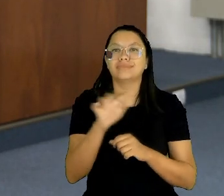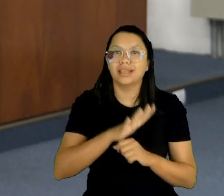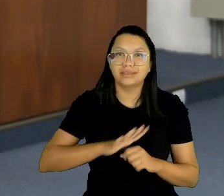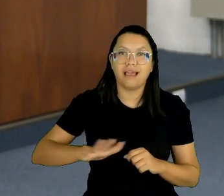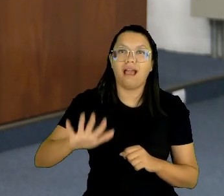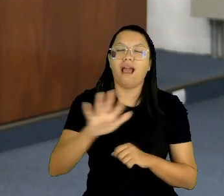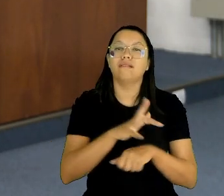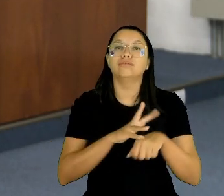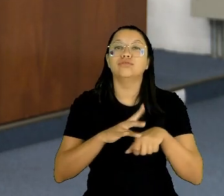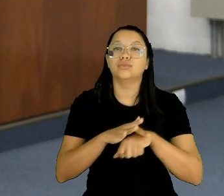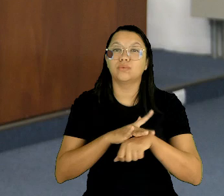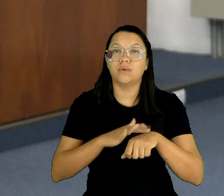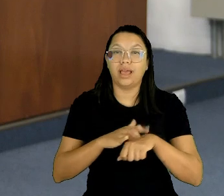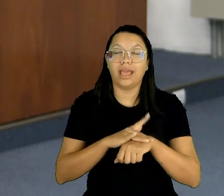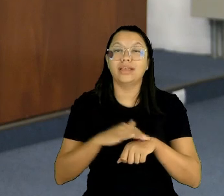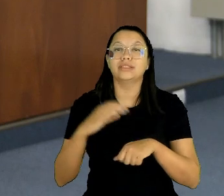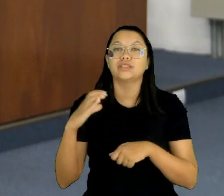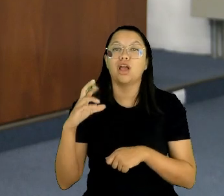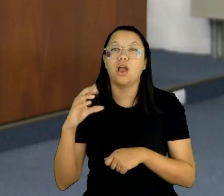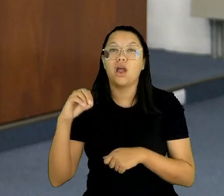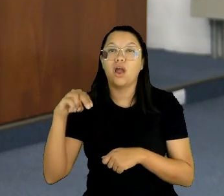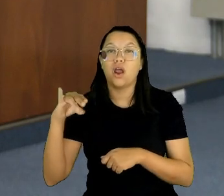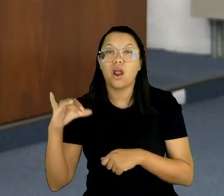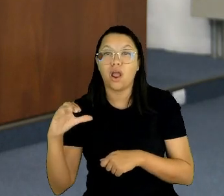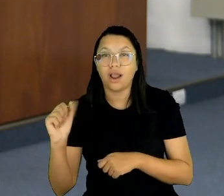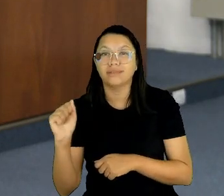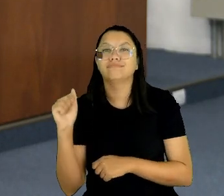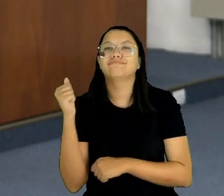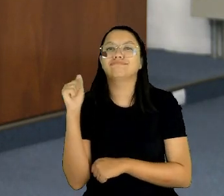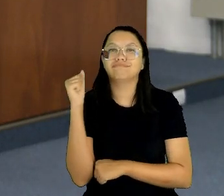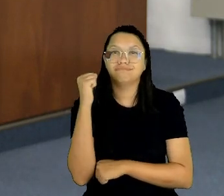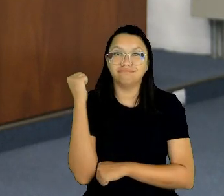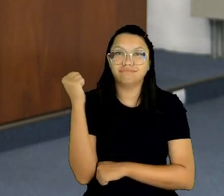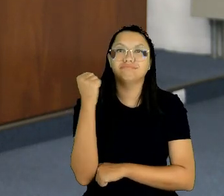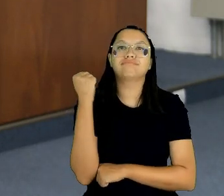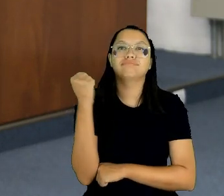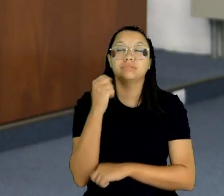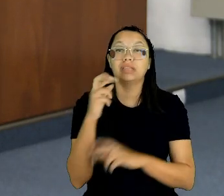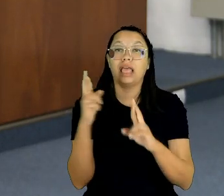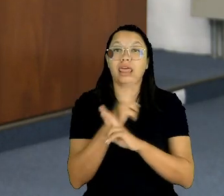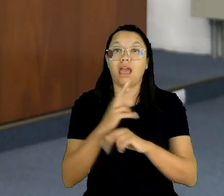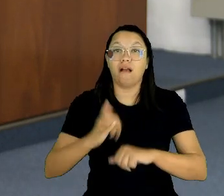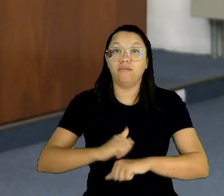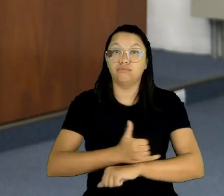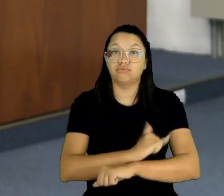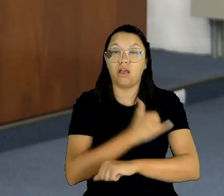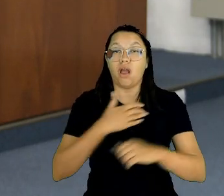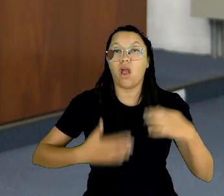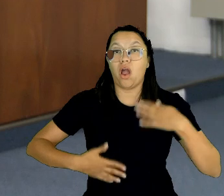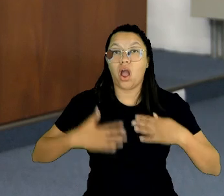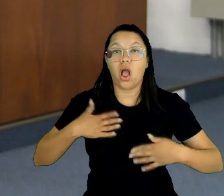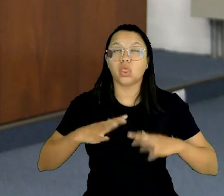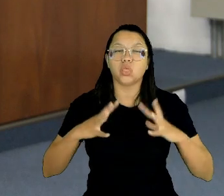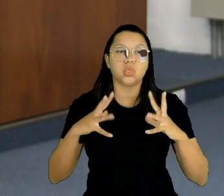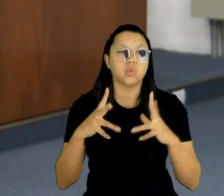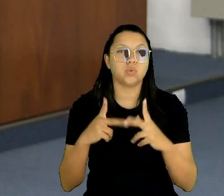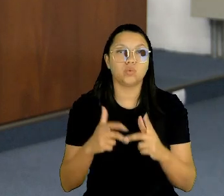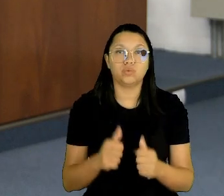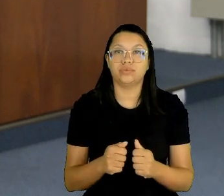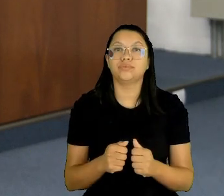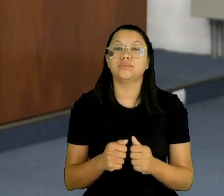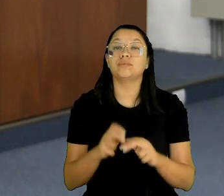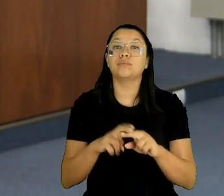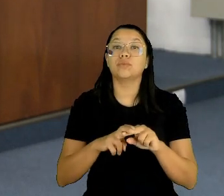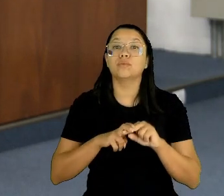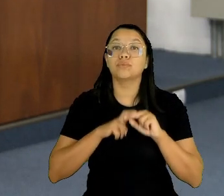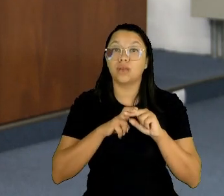rol de doenças classificadas como doenças crônicas, e ela está associada, né, a esse excesso de gordura corporal, e tudo